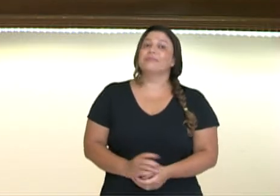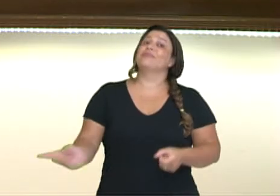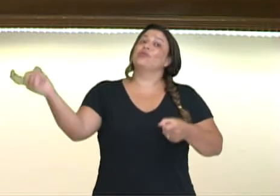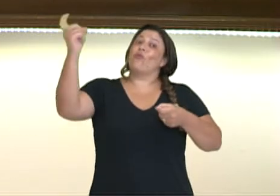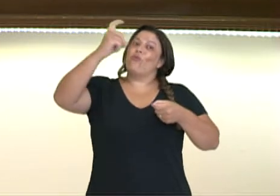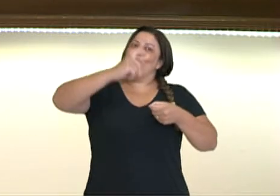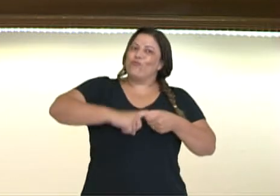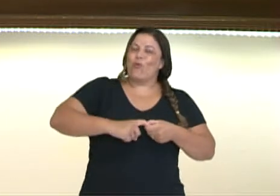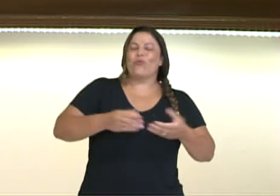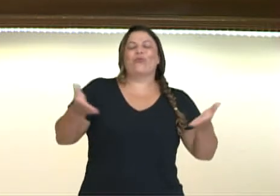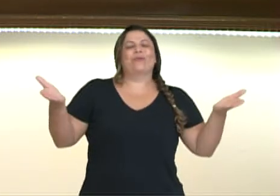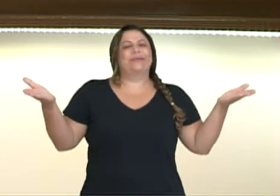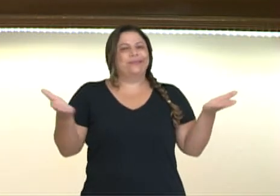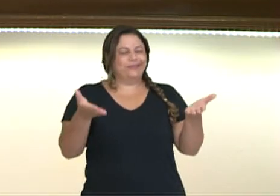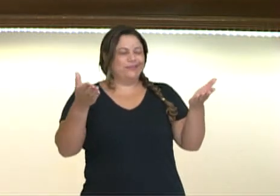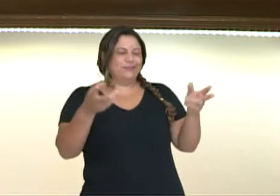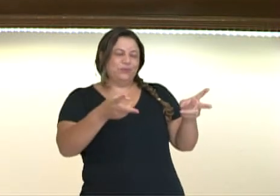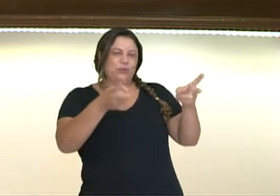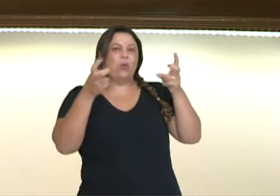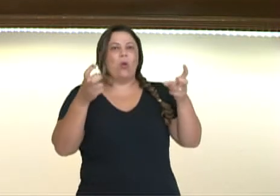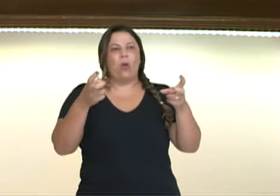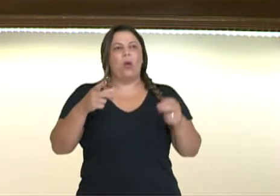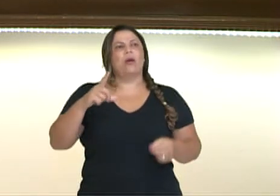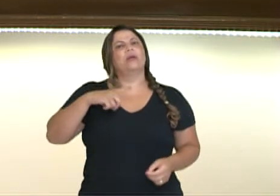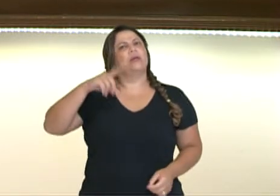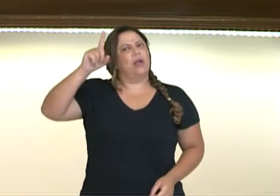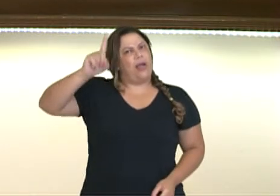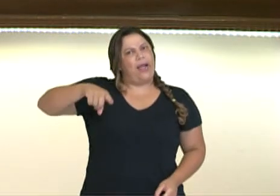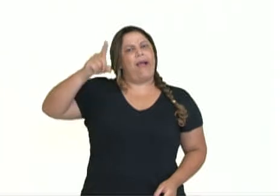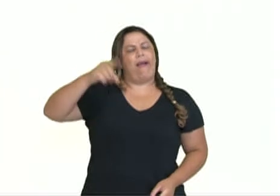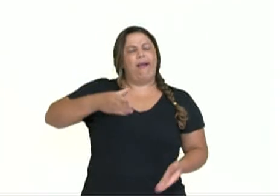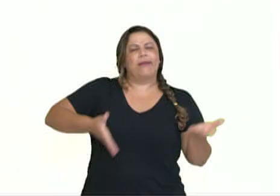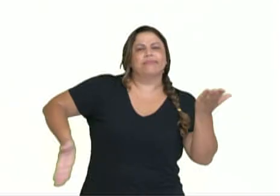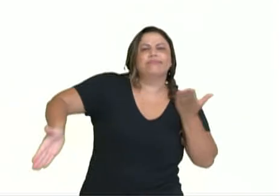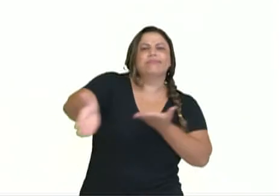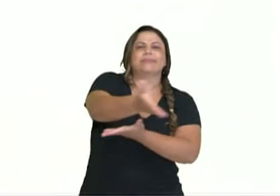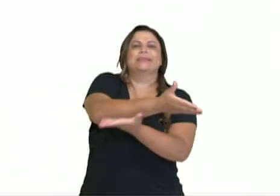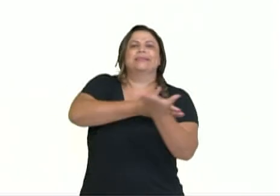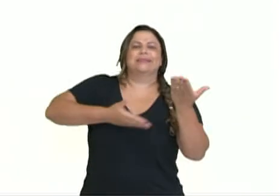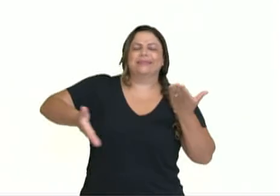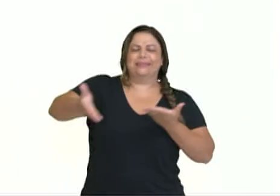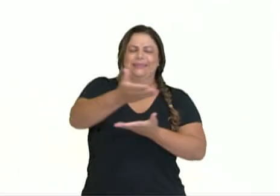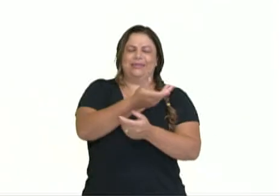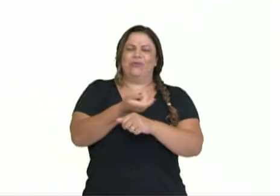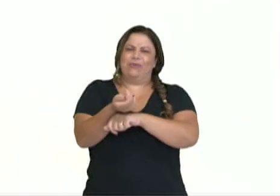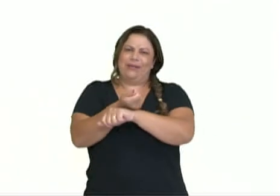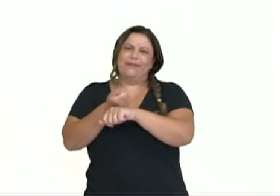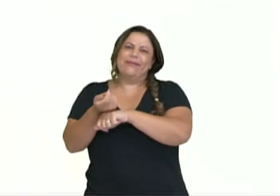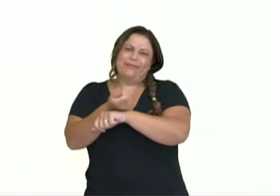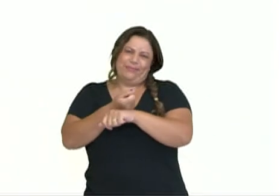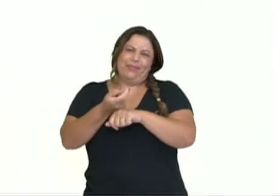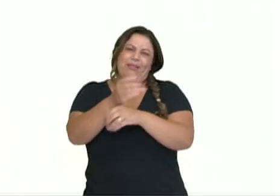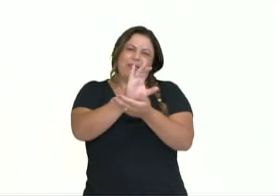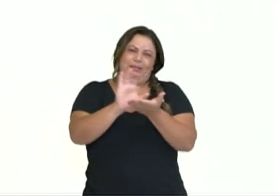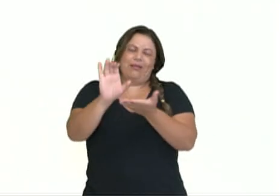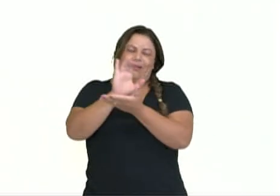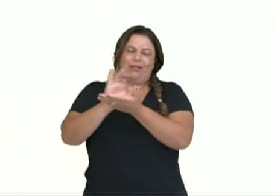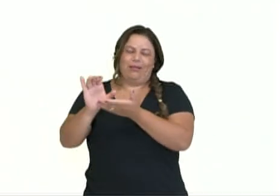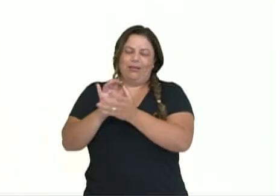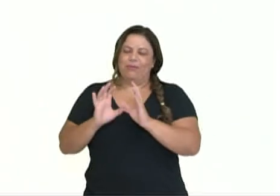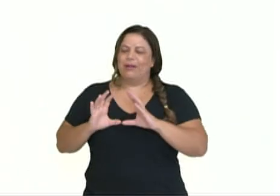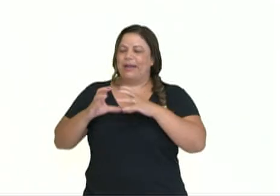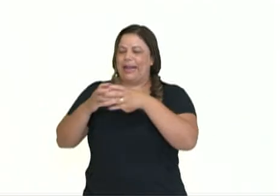Voltando aqui, gente, olha, é a transição do capitalismo e uma nova classe econômica. Como eu falei para vocês,